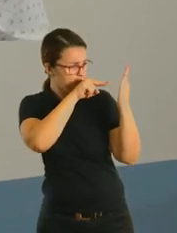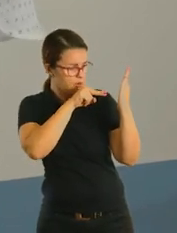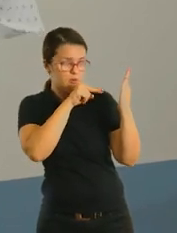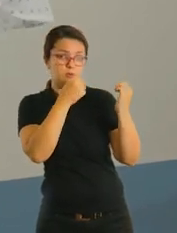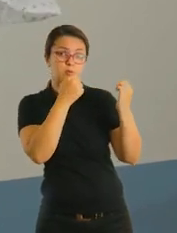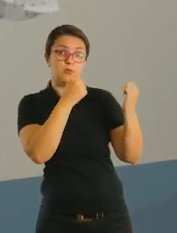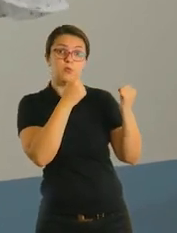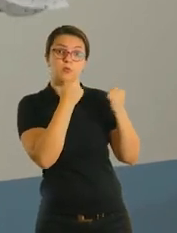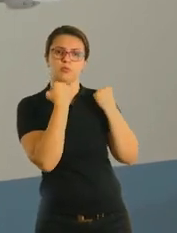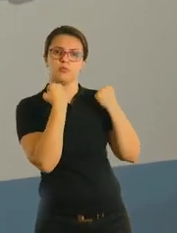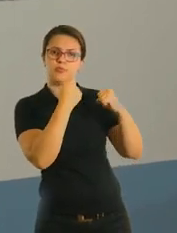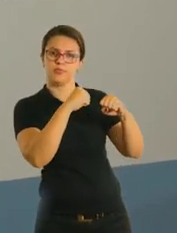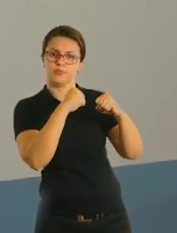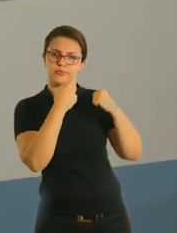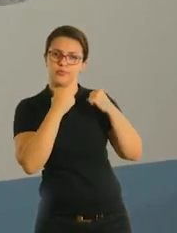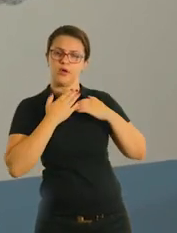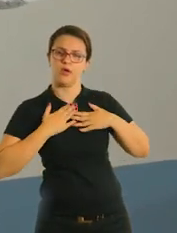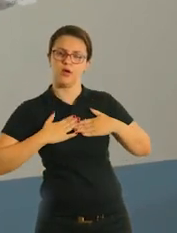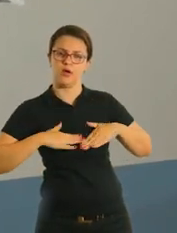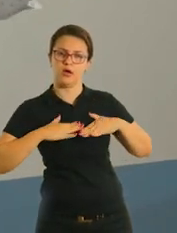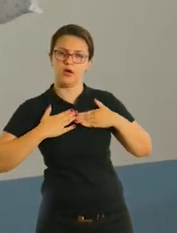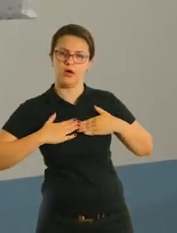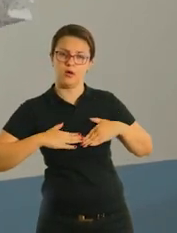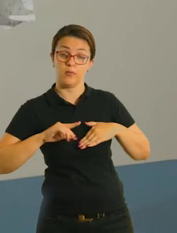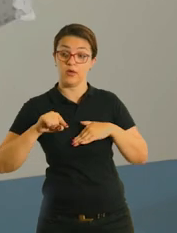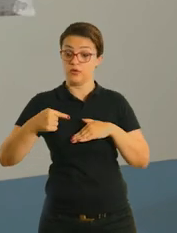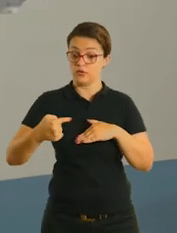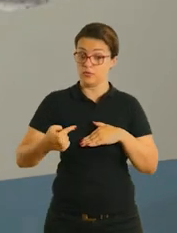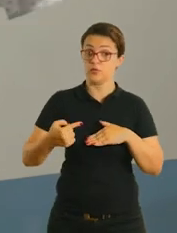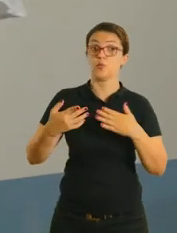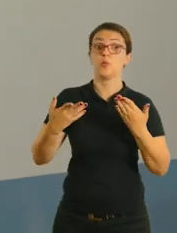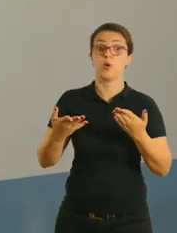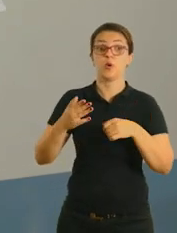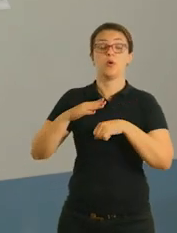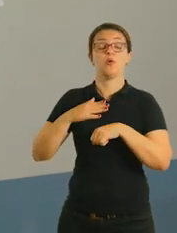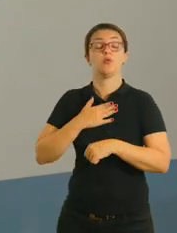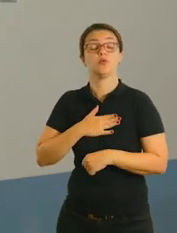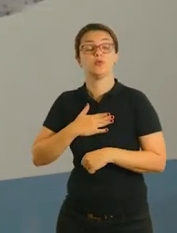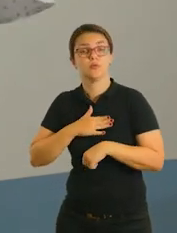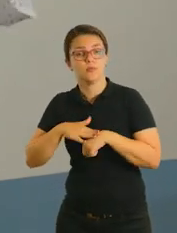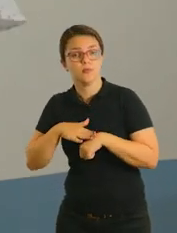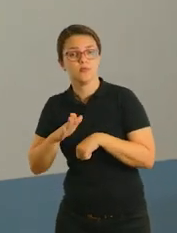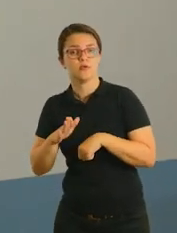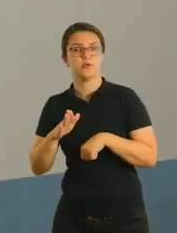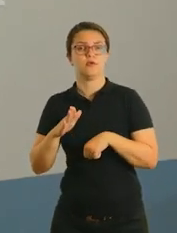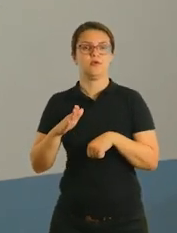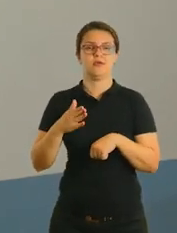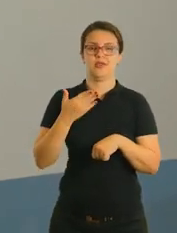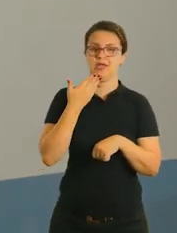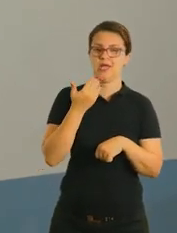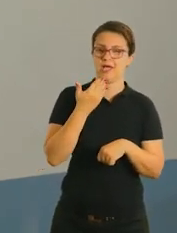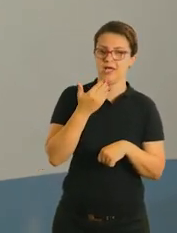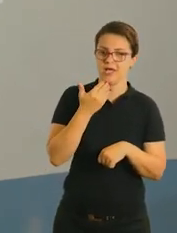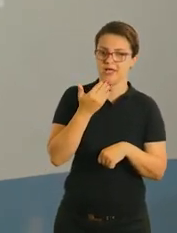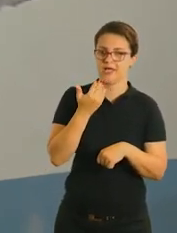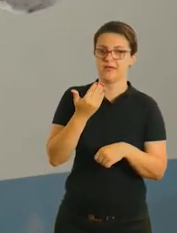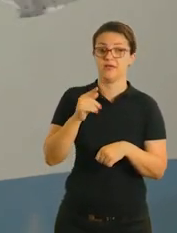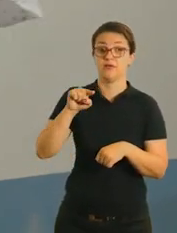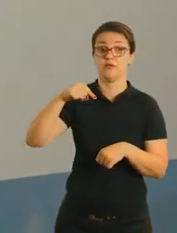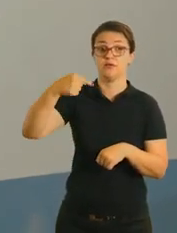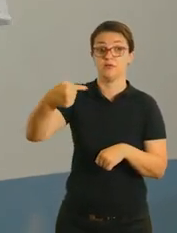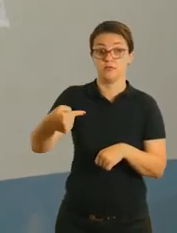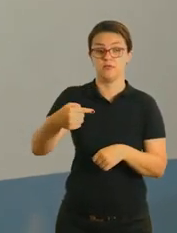Façam todos os movimentos com tranquilidade. Depois conversem sobre qual ela gostou mais, qual ela achou mais fácil. E